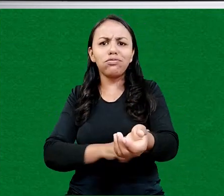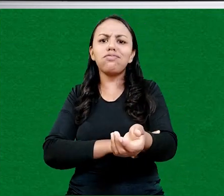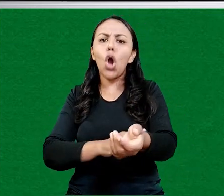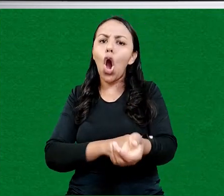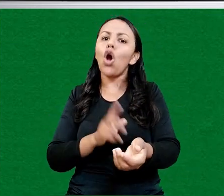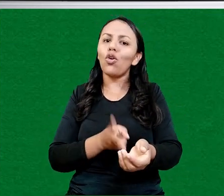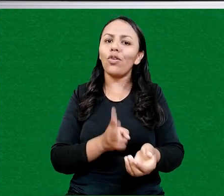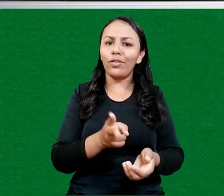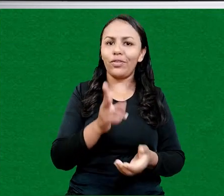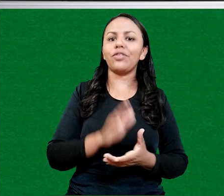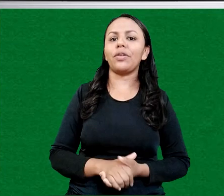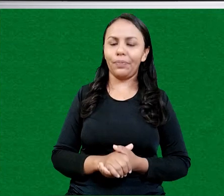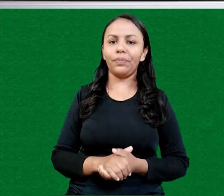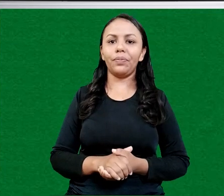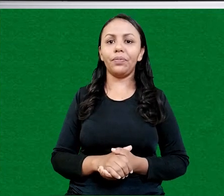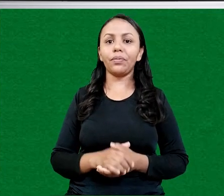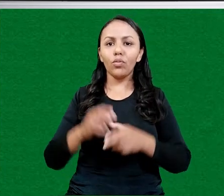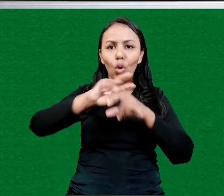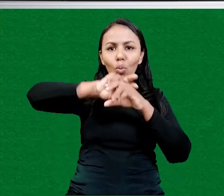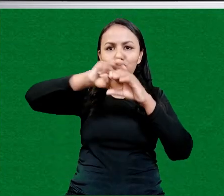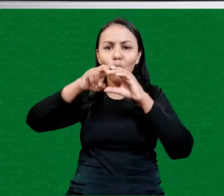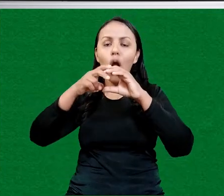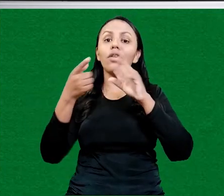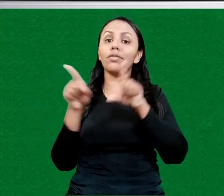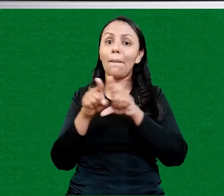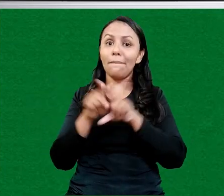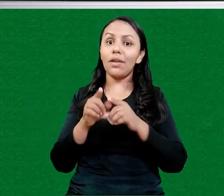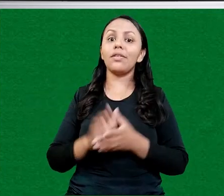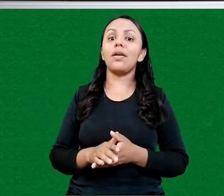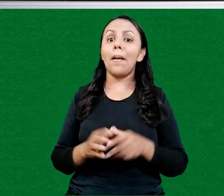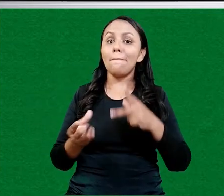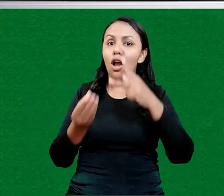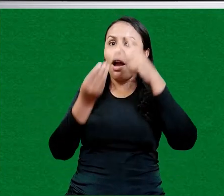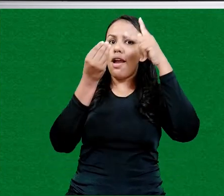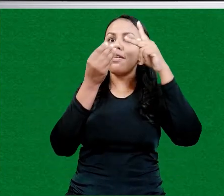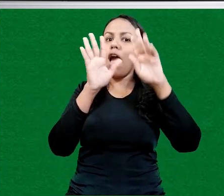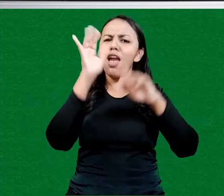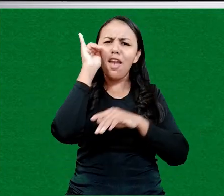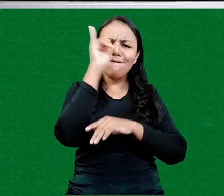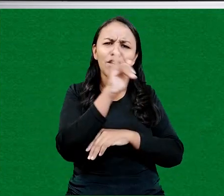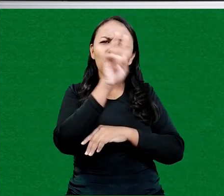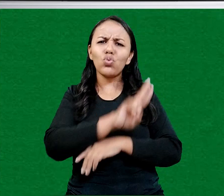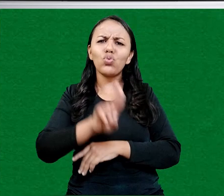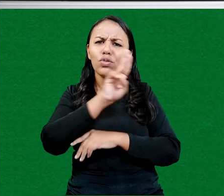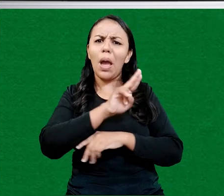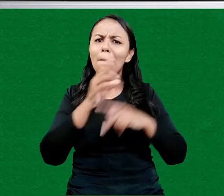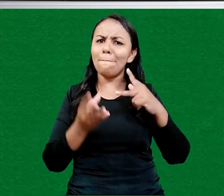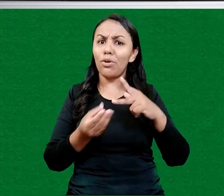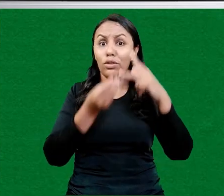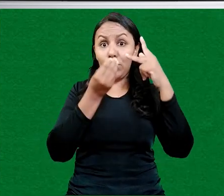estrutural das membranas biológicas, tem o efeito poupador das proteínas. A estrutura corporal ela é formada